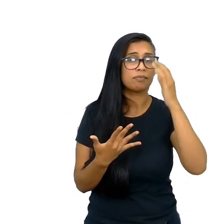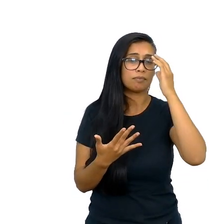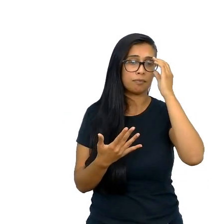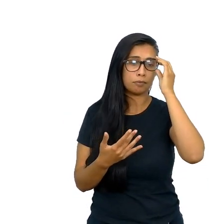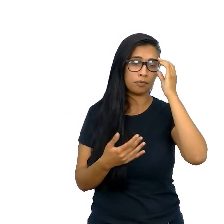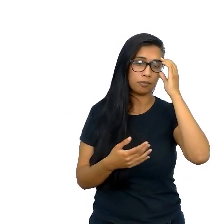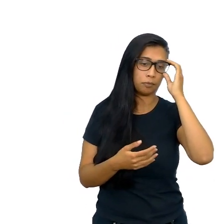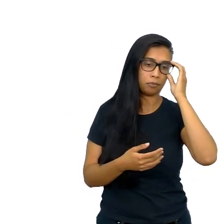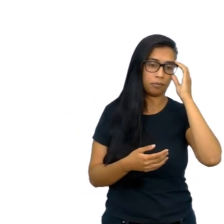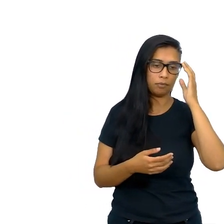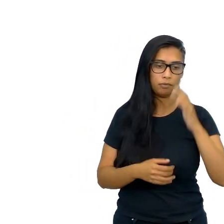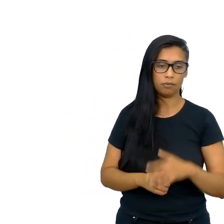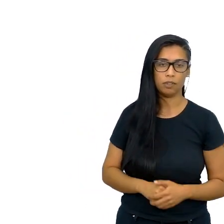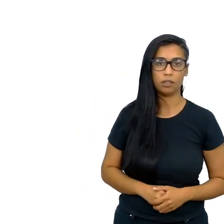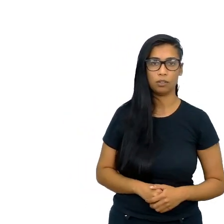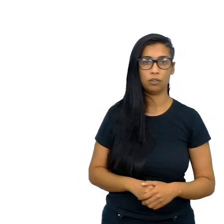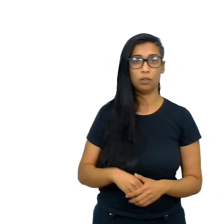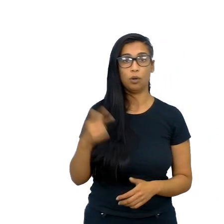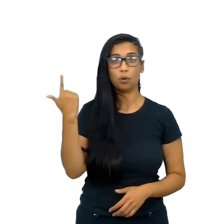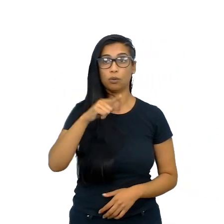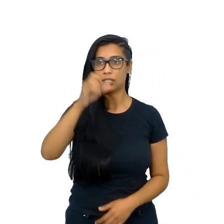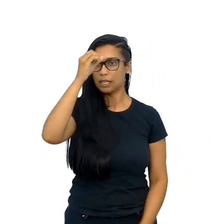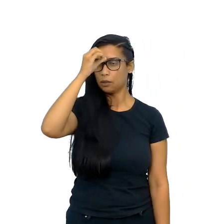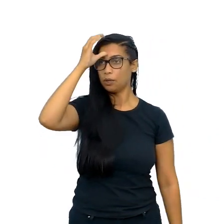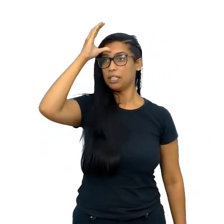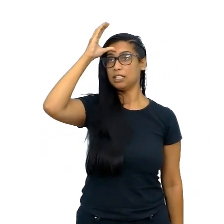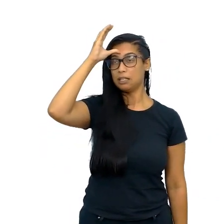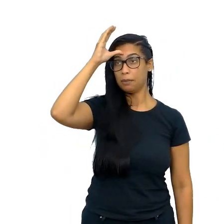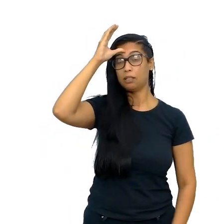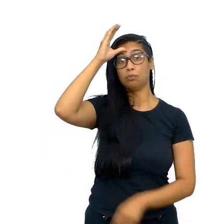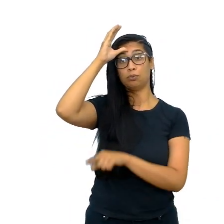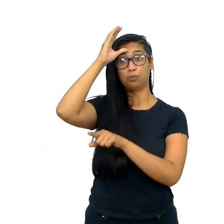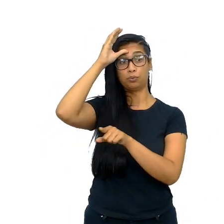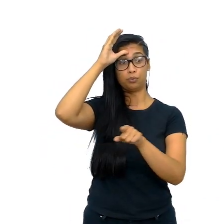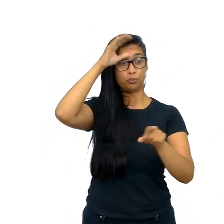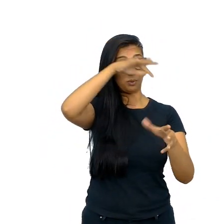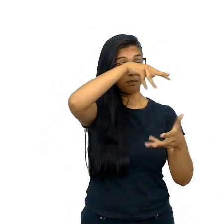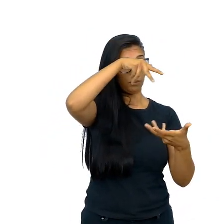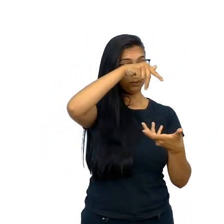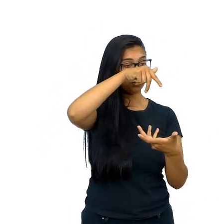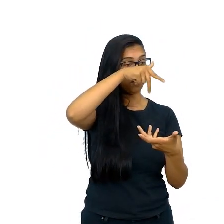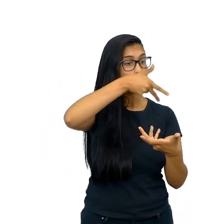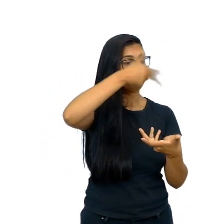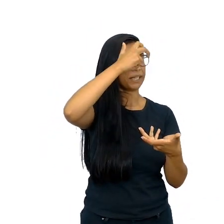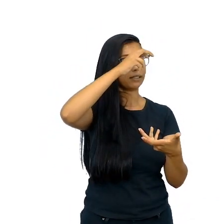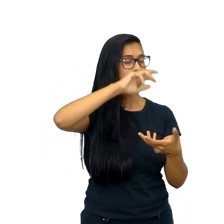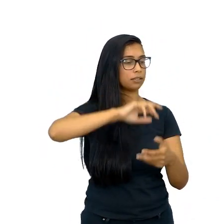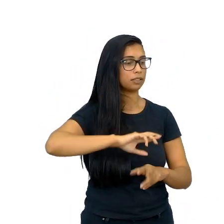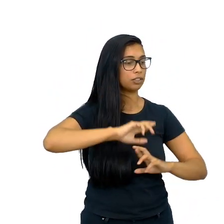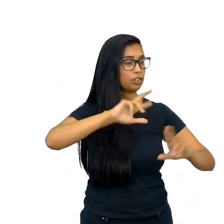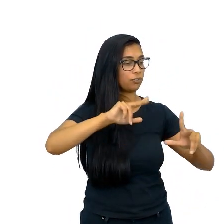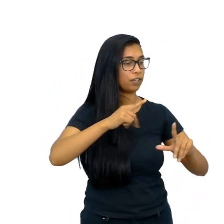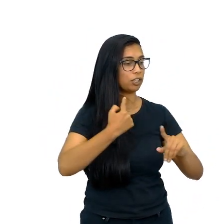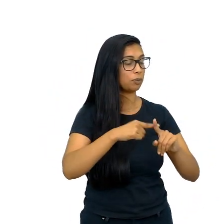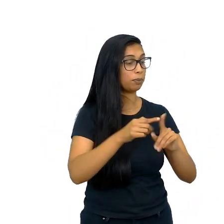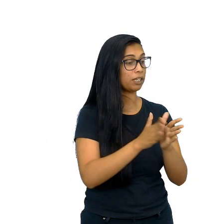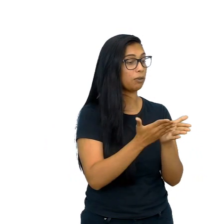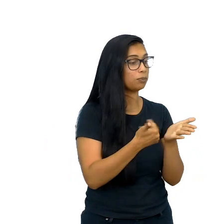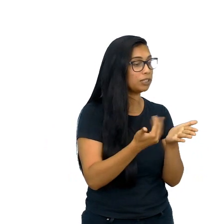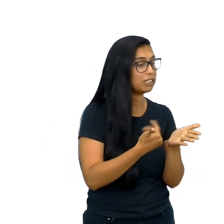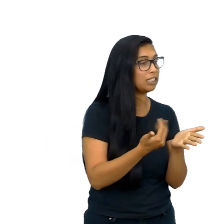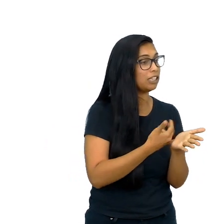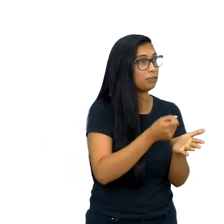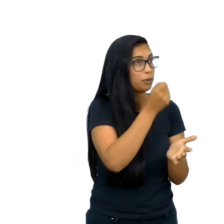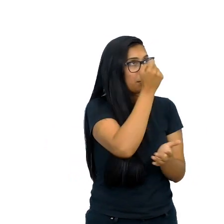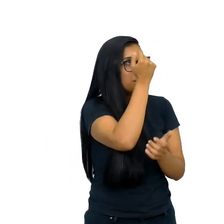partir disso, ativar esses conhecimentos de mundo, não é? E aí, então, o texto, para o leitor, não é uma folha